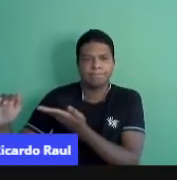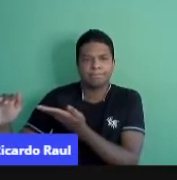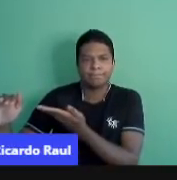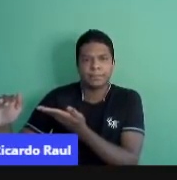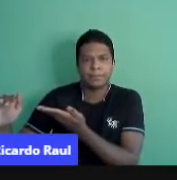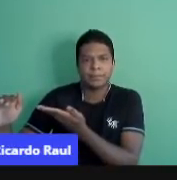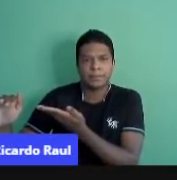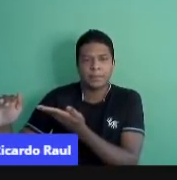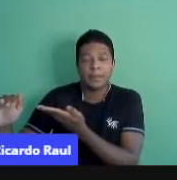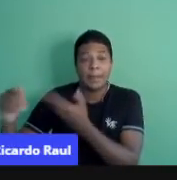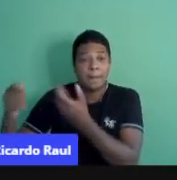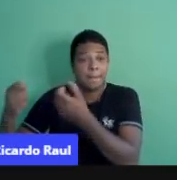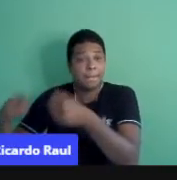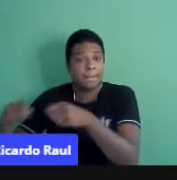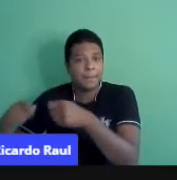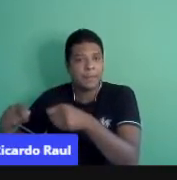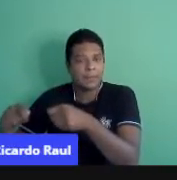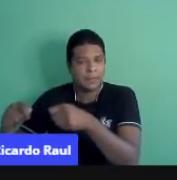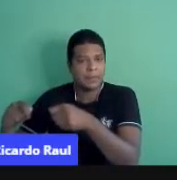ainda precisa